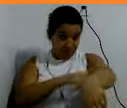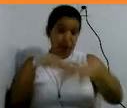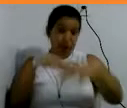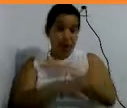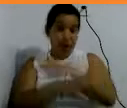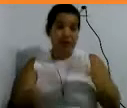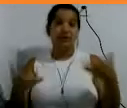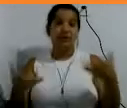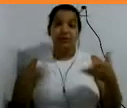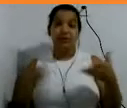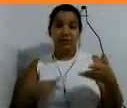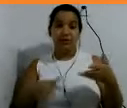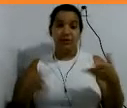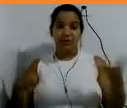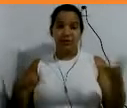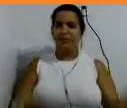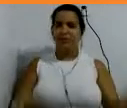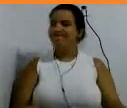ele aumenta a